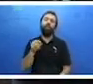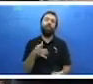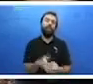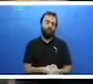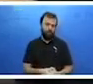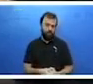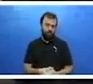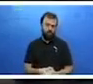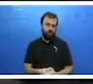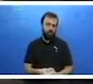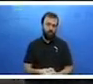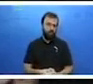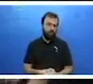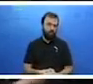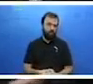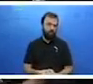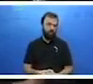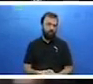de vida?